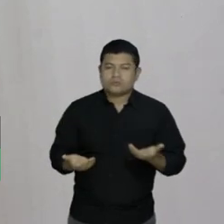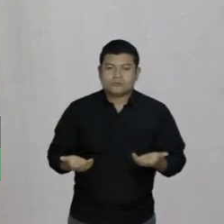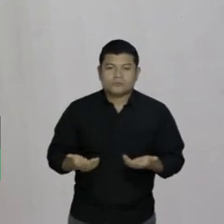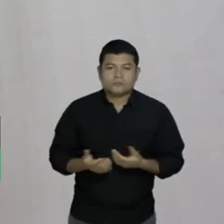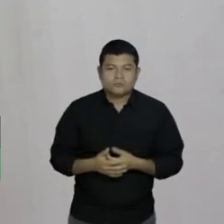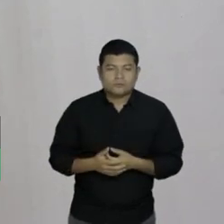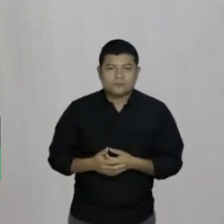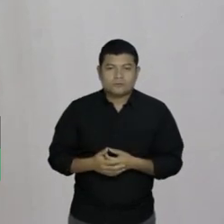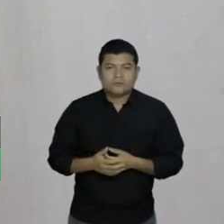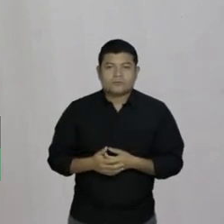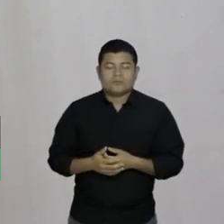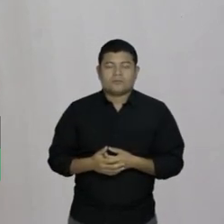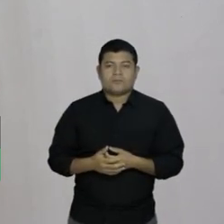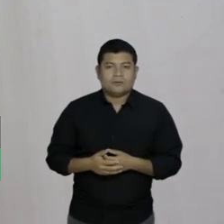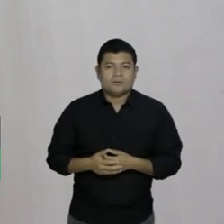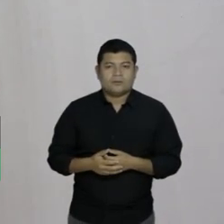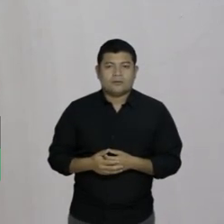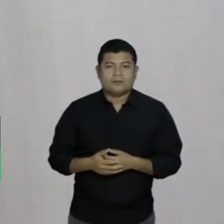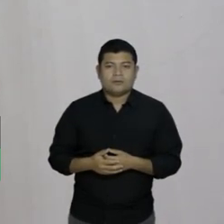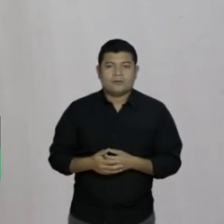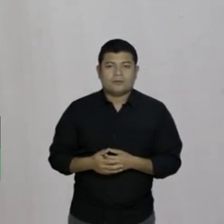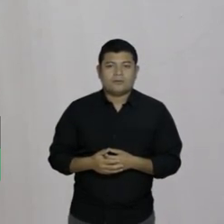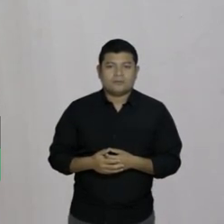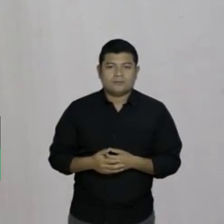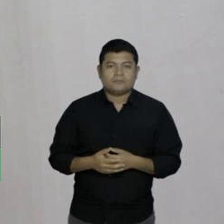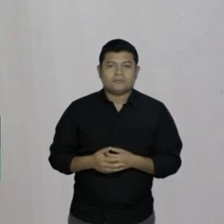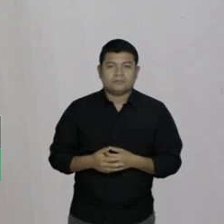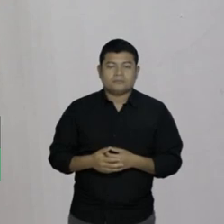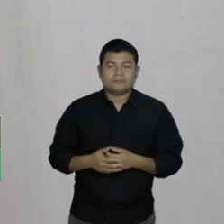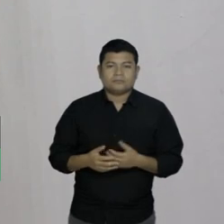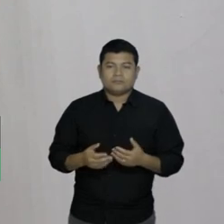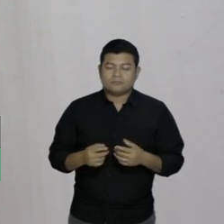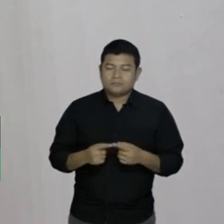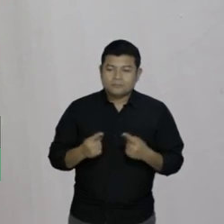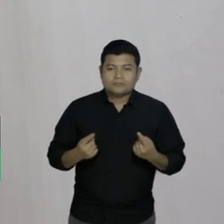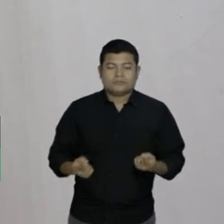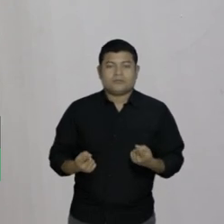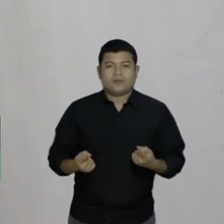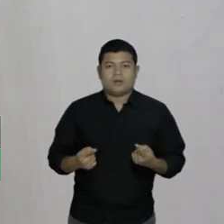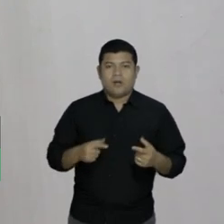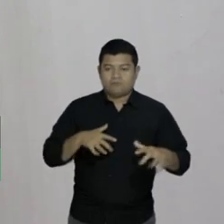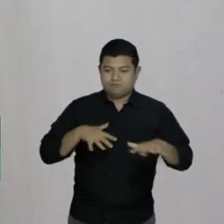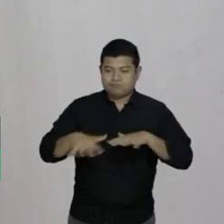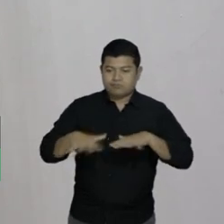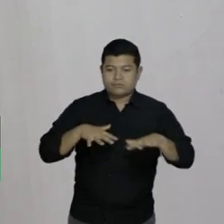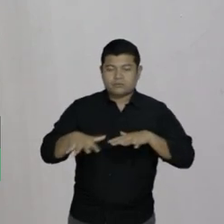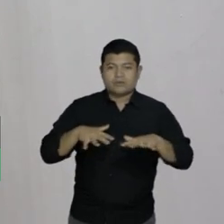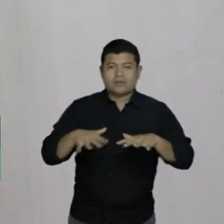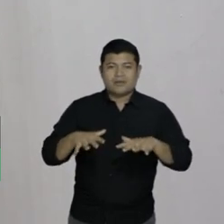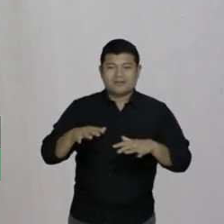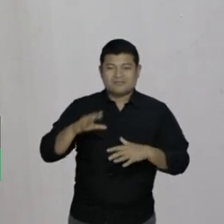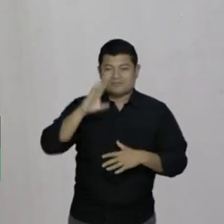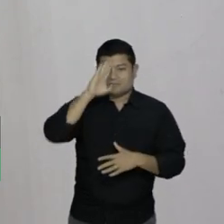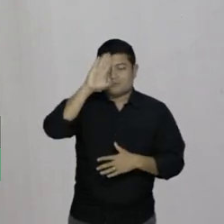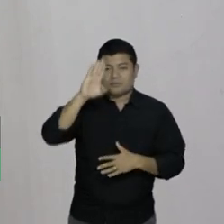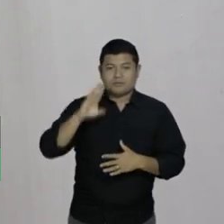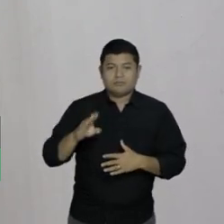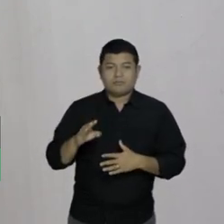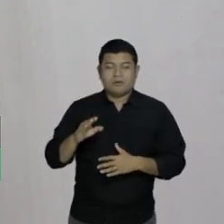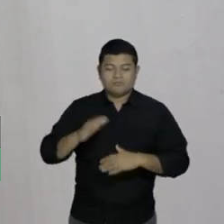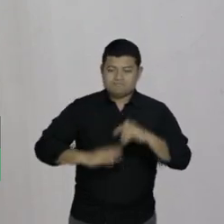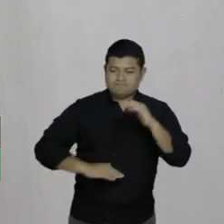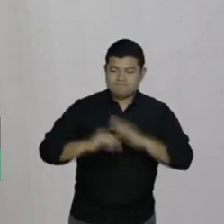enquanto cidadãos Catarinense a mobilização é um dos principais gestos da sociedade para buscar resolver